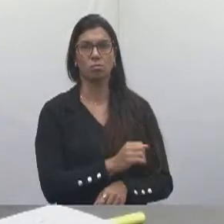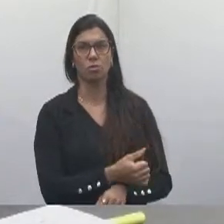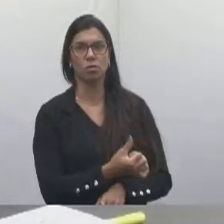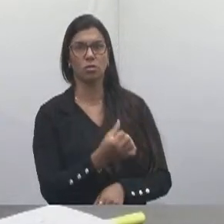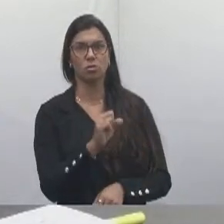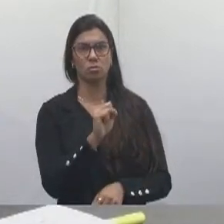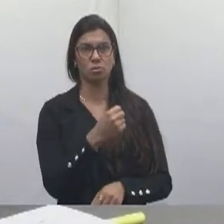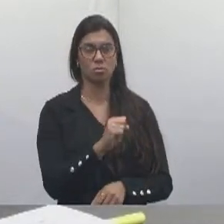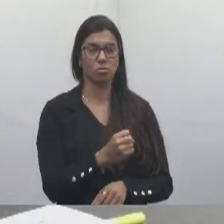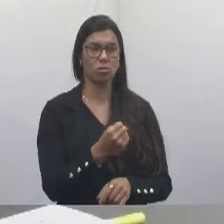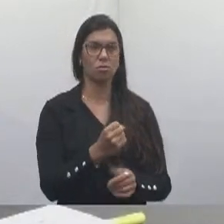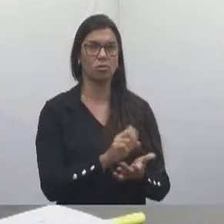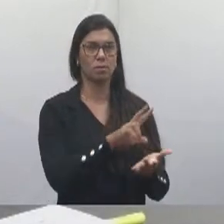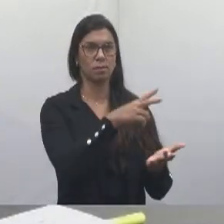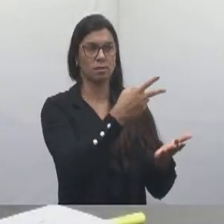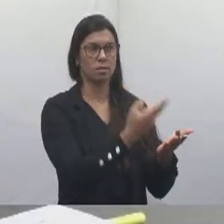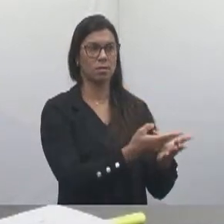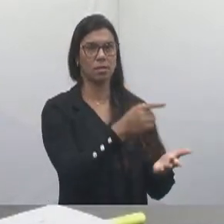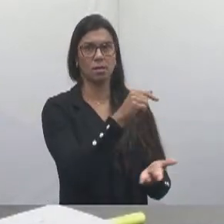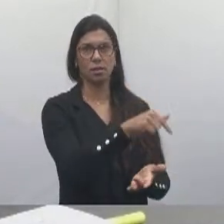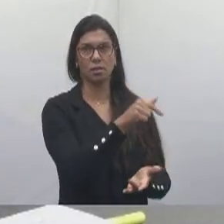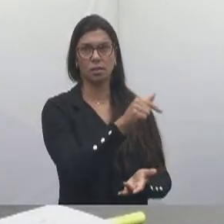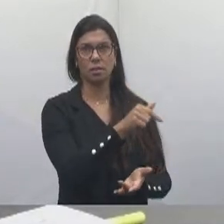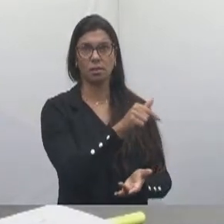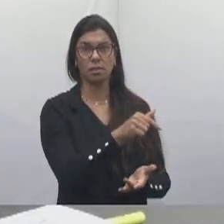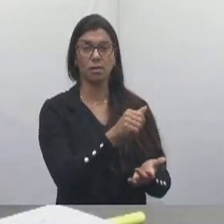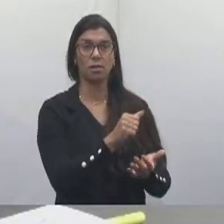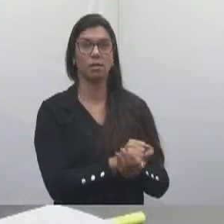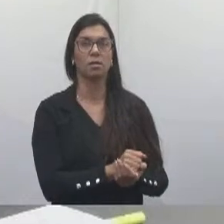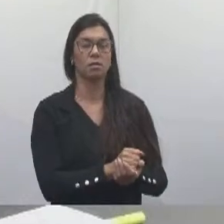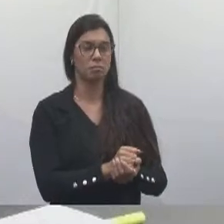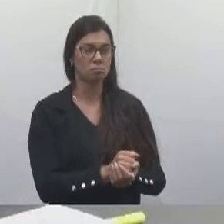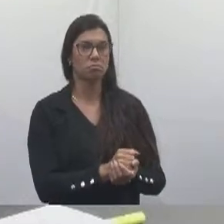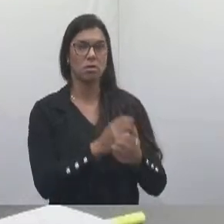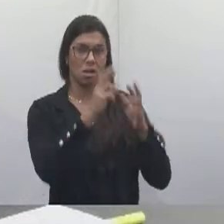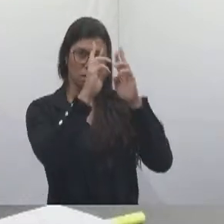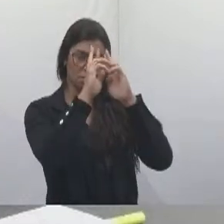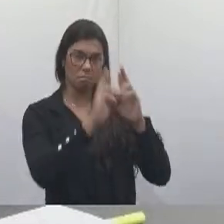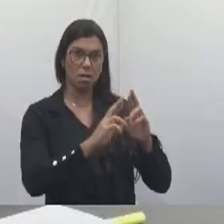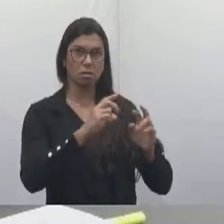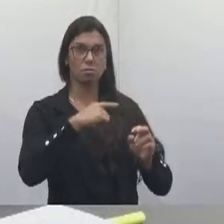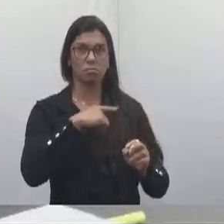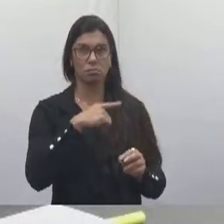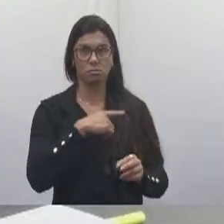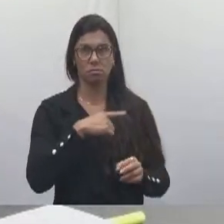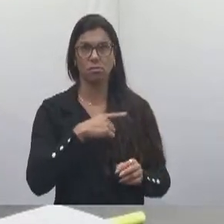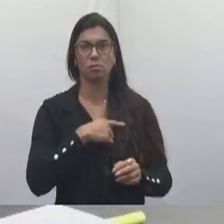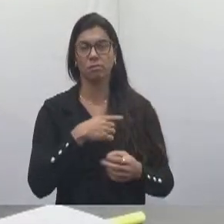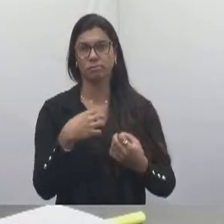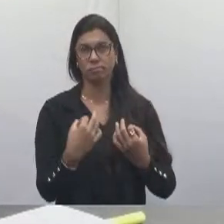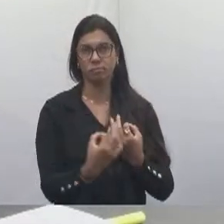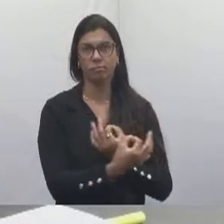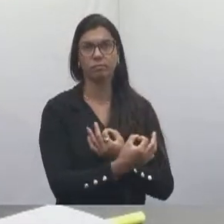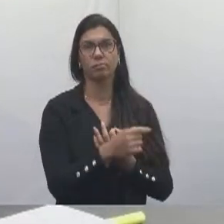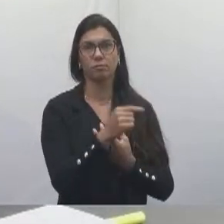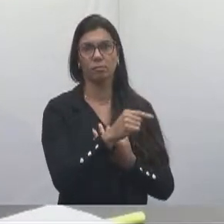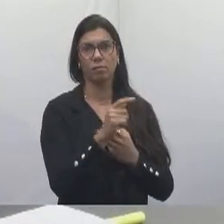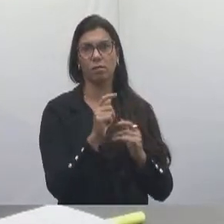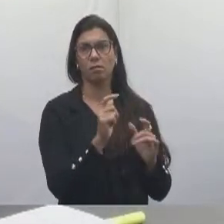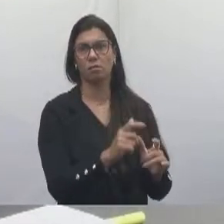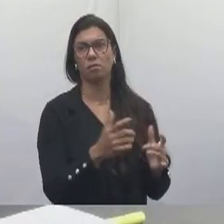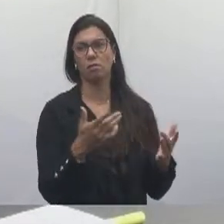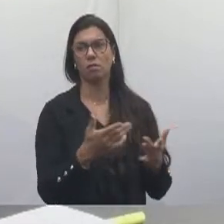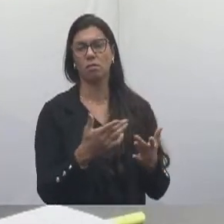foi atendida com muita dignidade e com muito respeito. E aí eu posso falar realmente porque eu